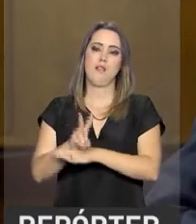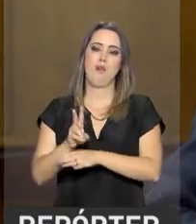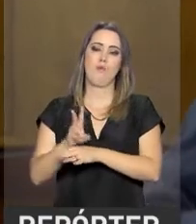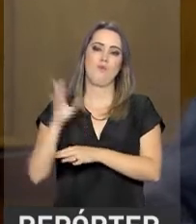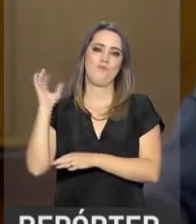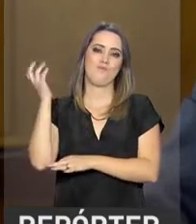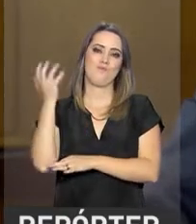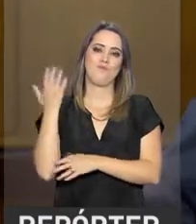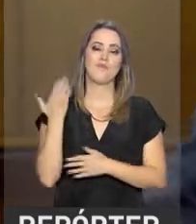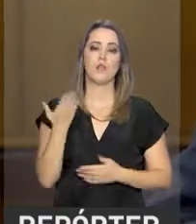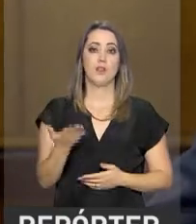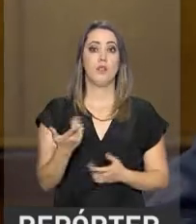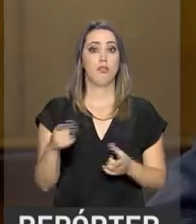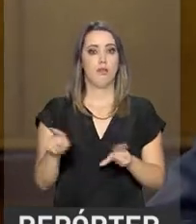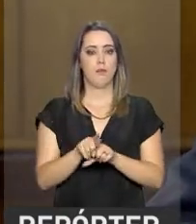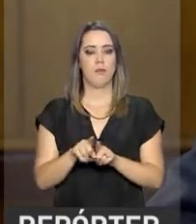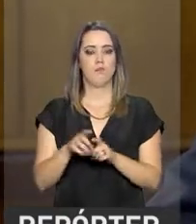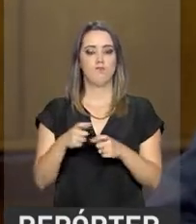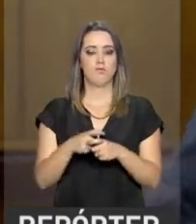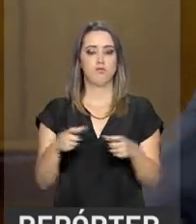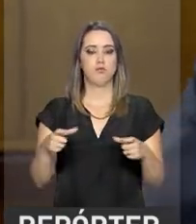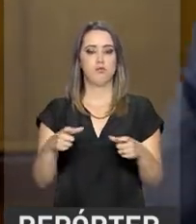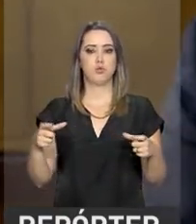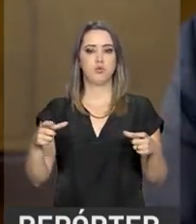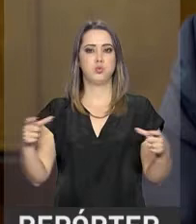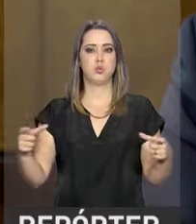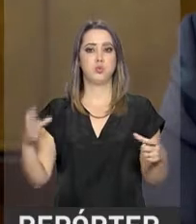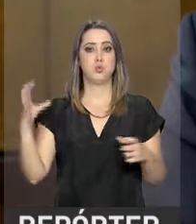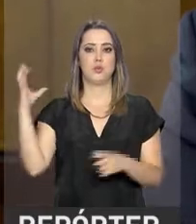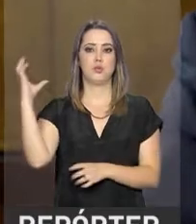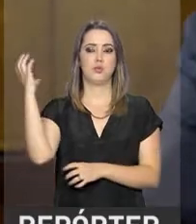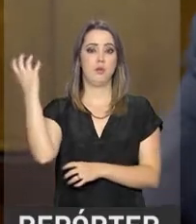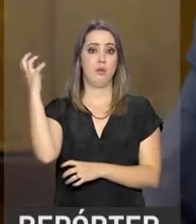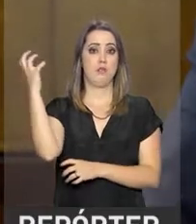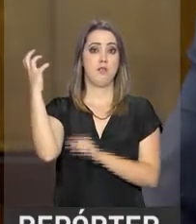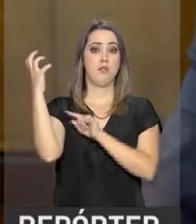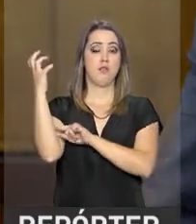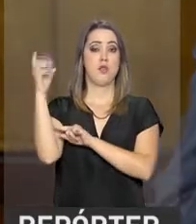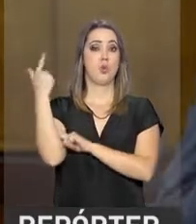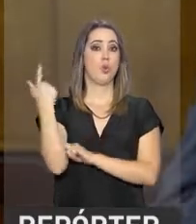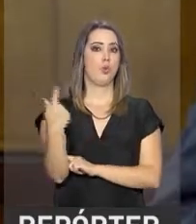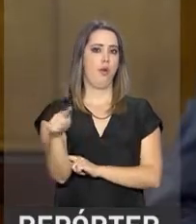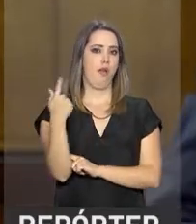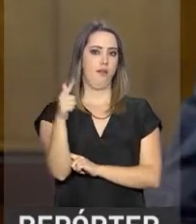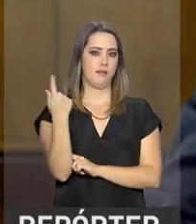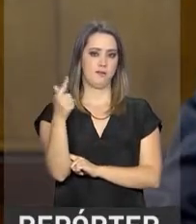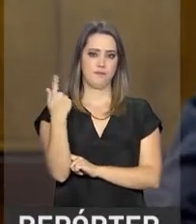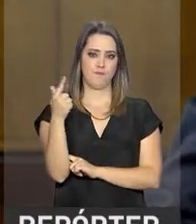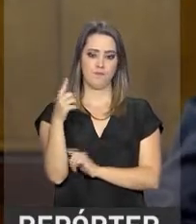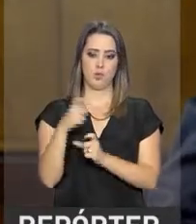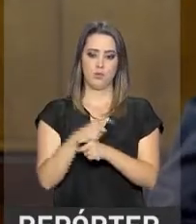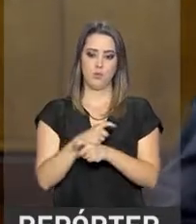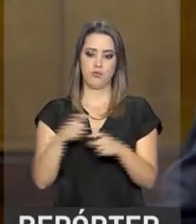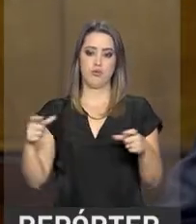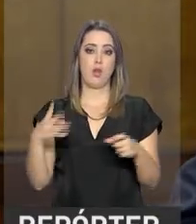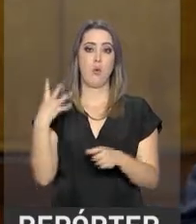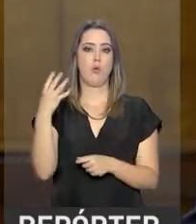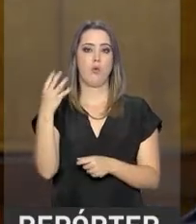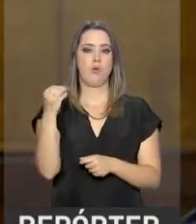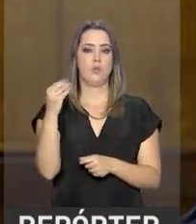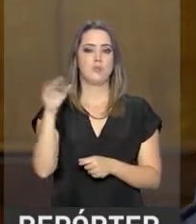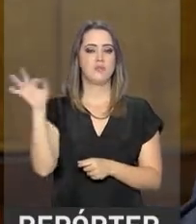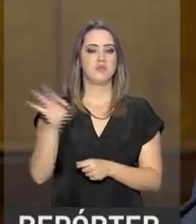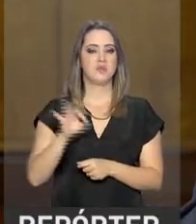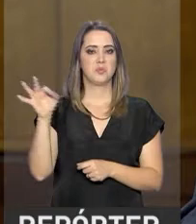esta a chapada dos veadeiros que nós ampliamos 400 vezes 400% a chapada dos veadeiros e outros